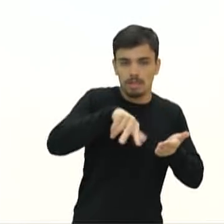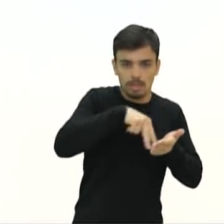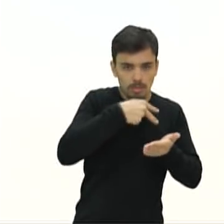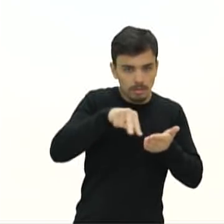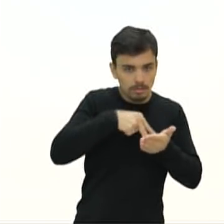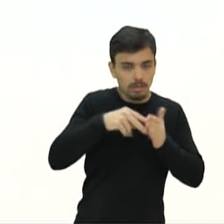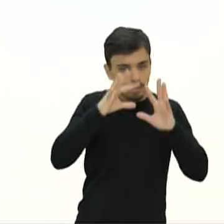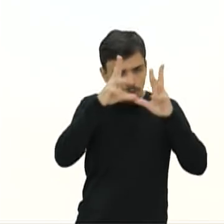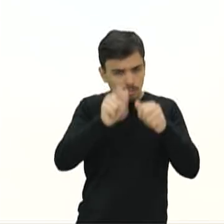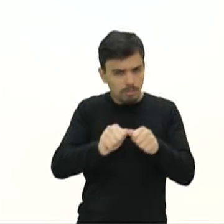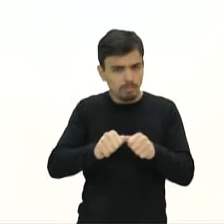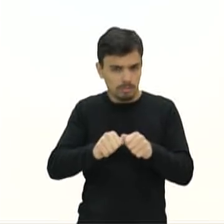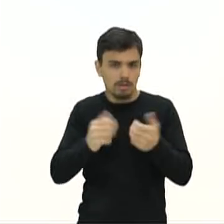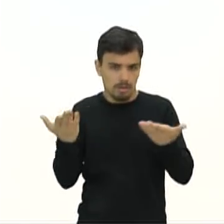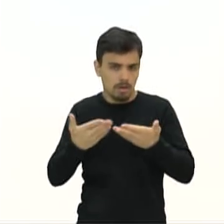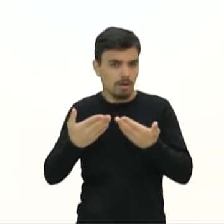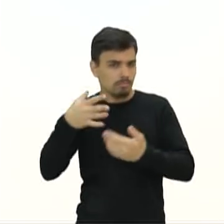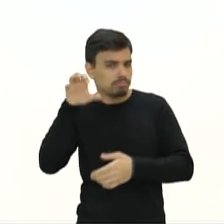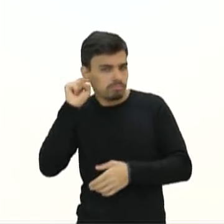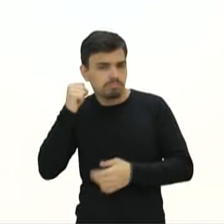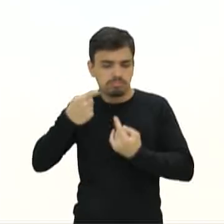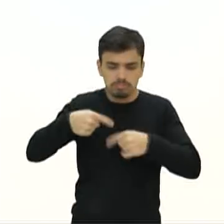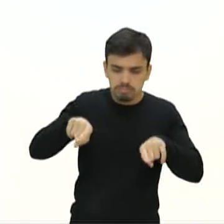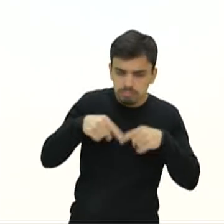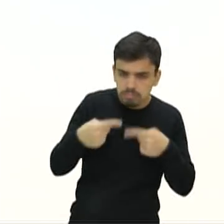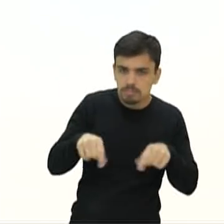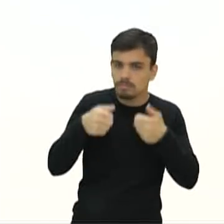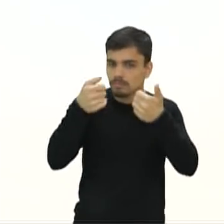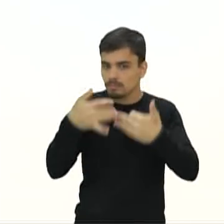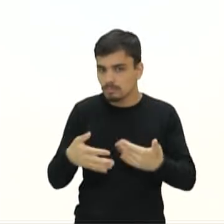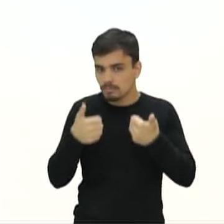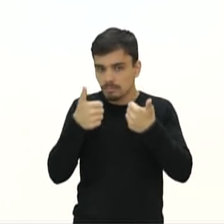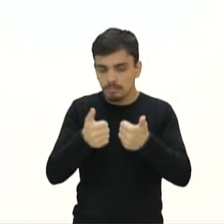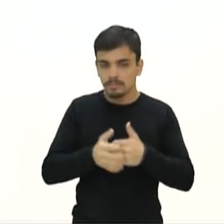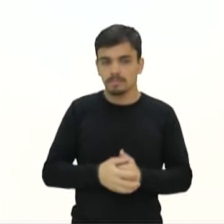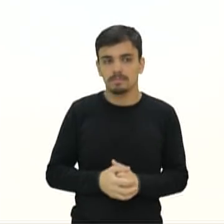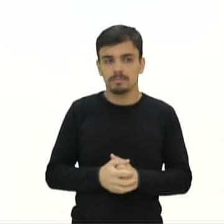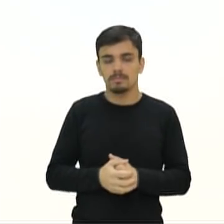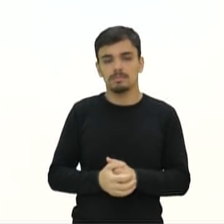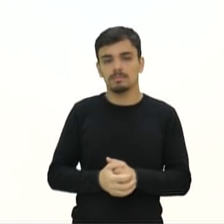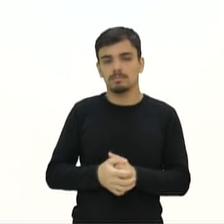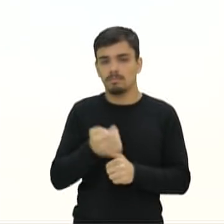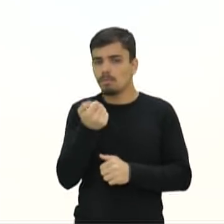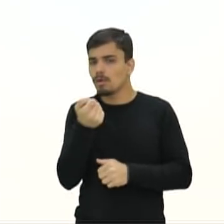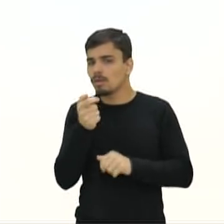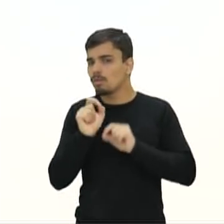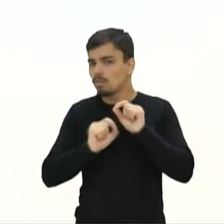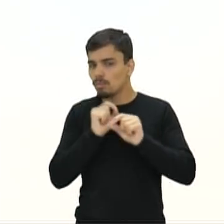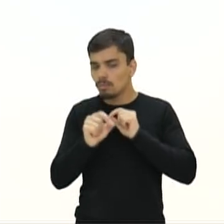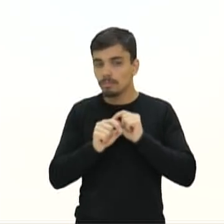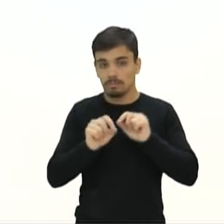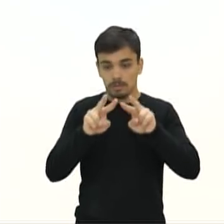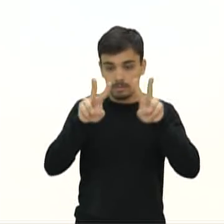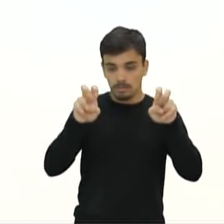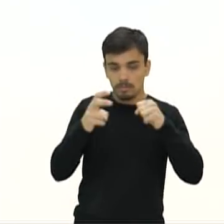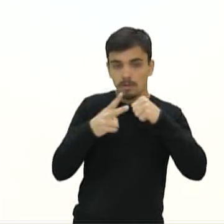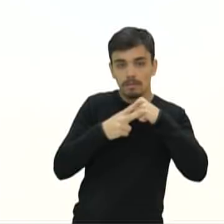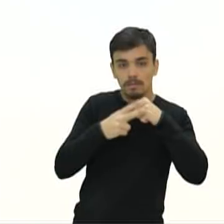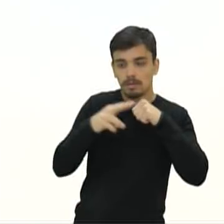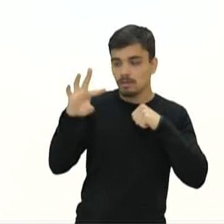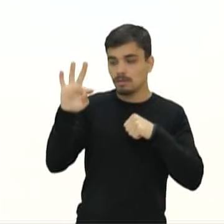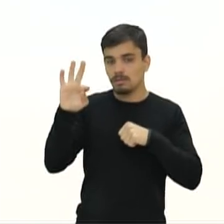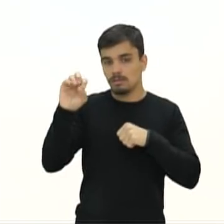tá, né, no hit do momento, ok? Então, vamos lá. Vamos ver mais um pouquinho. O verbo to be,